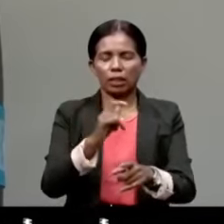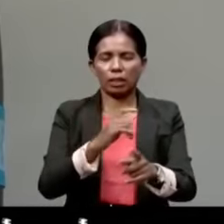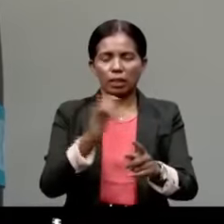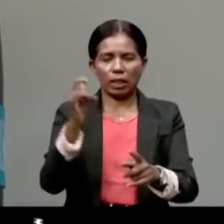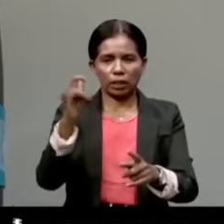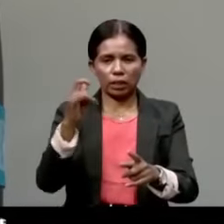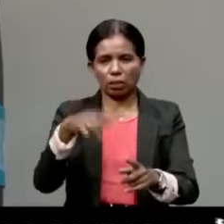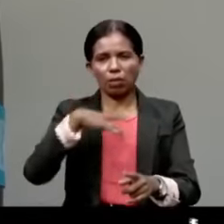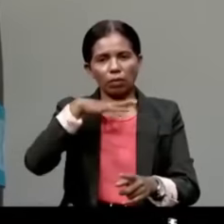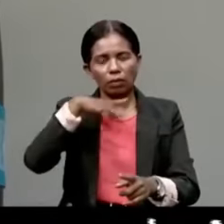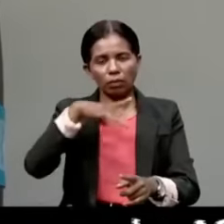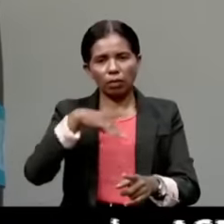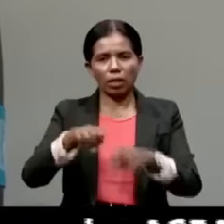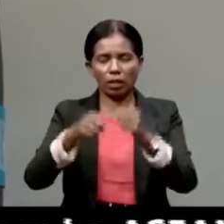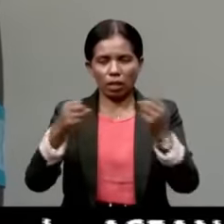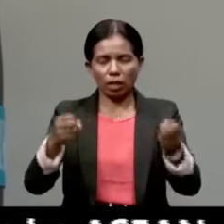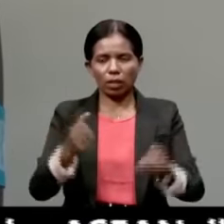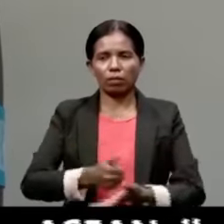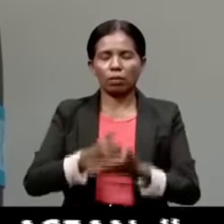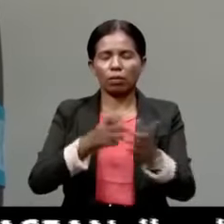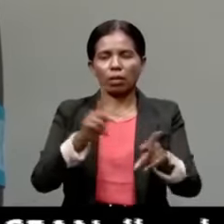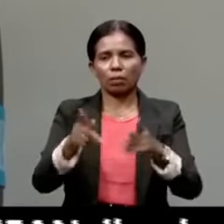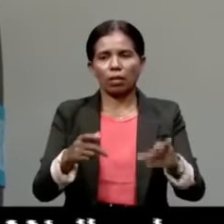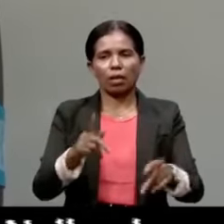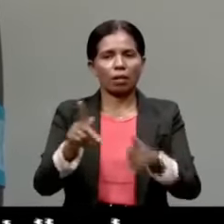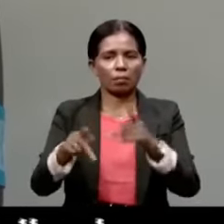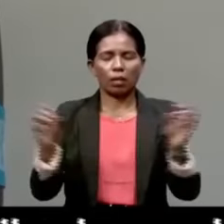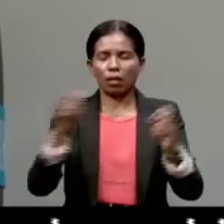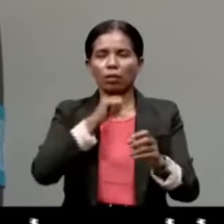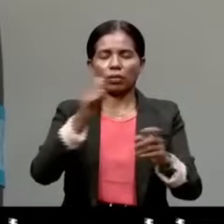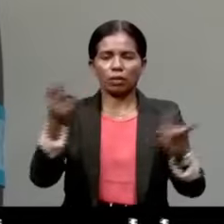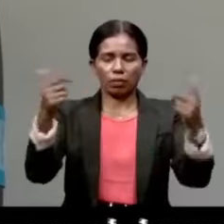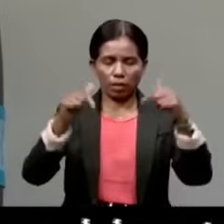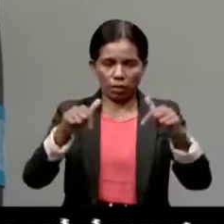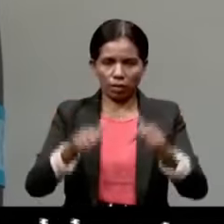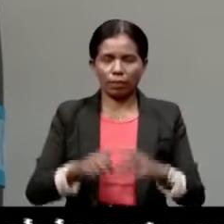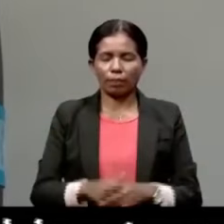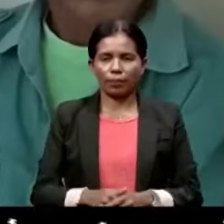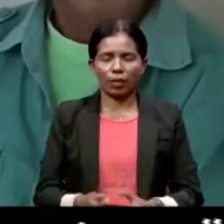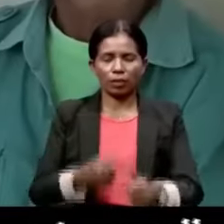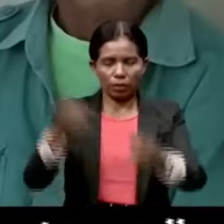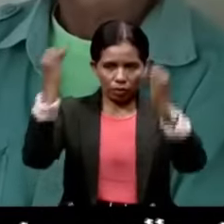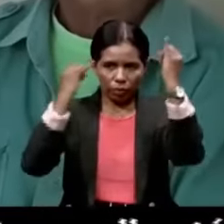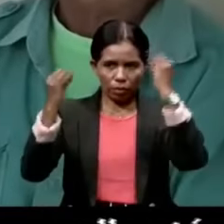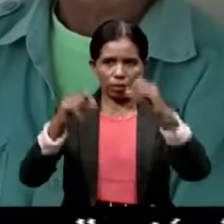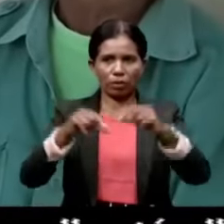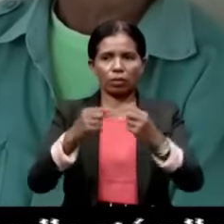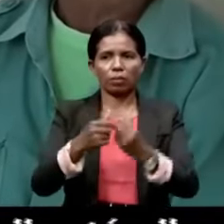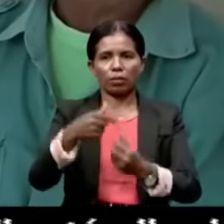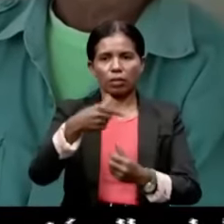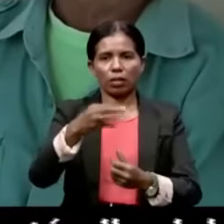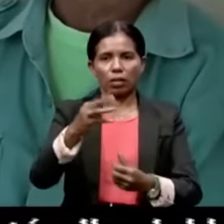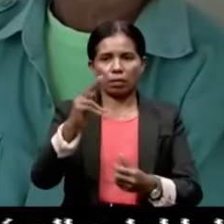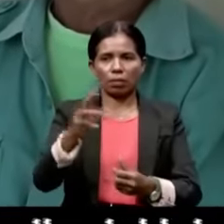um confortável, ver que nem malo, se é uma se, se ela mais é nem. Tua informação não é equipa de EME na